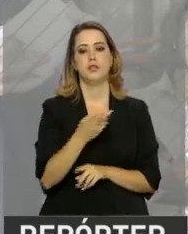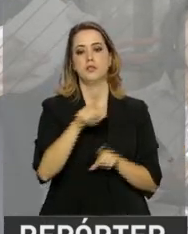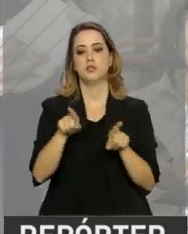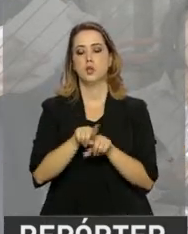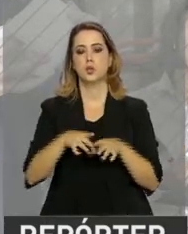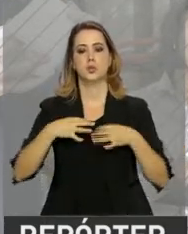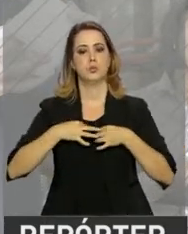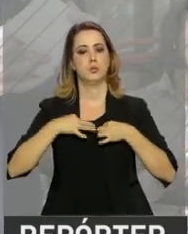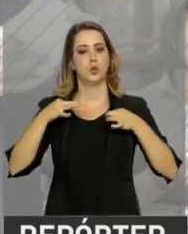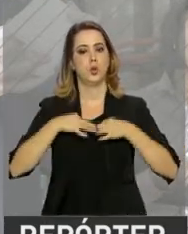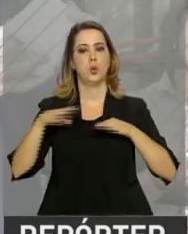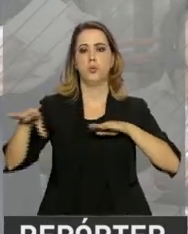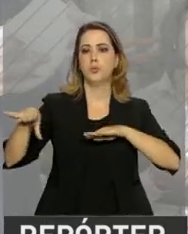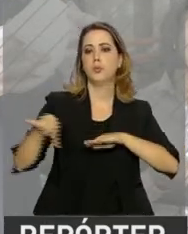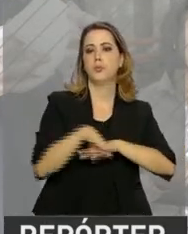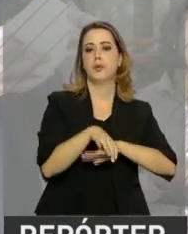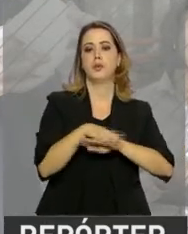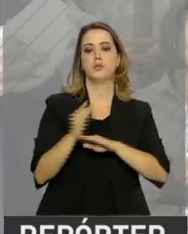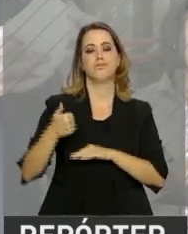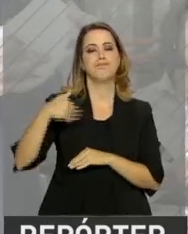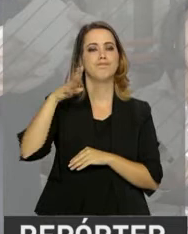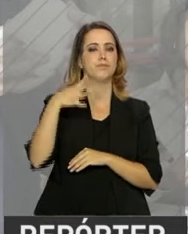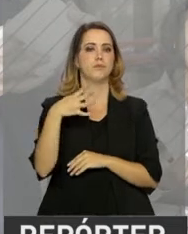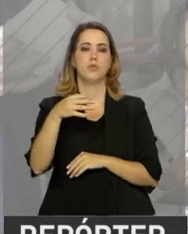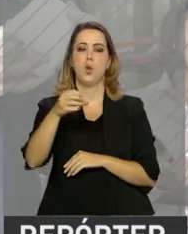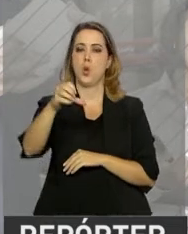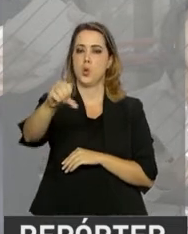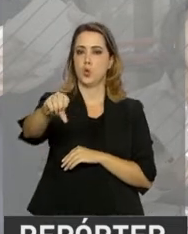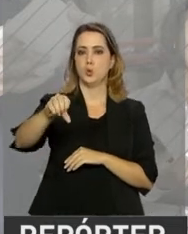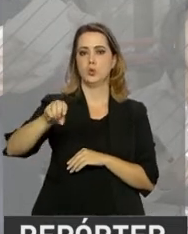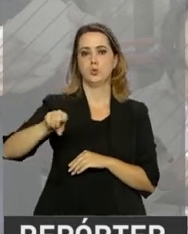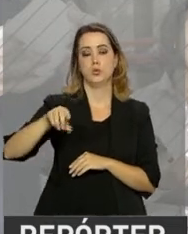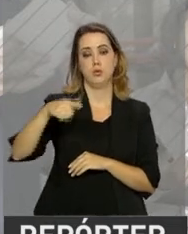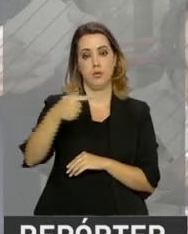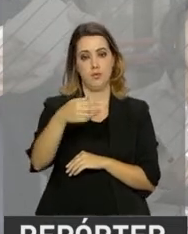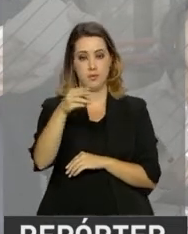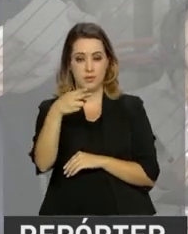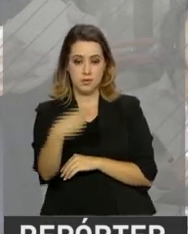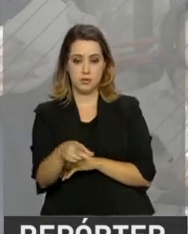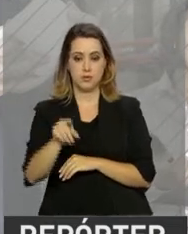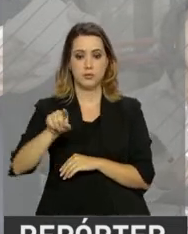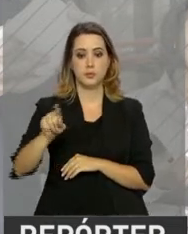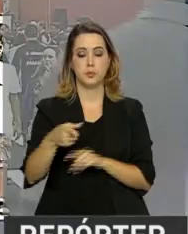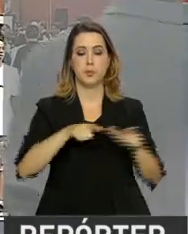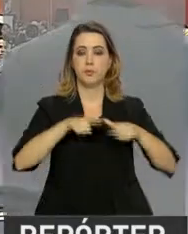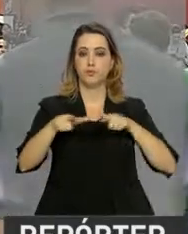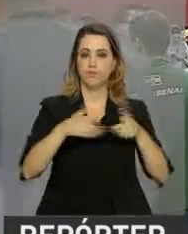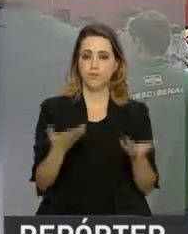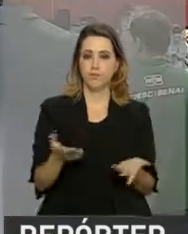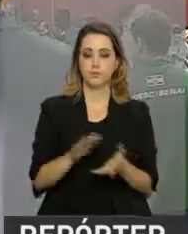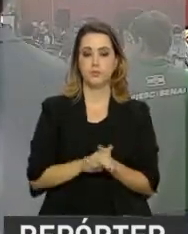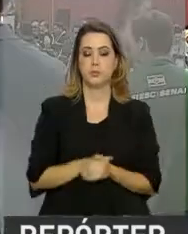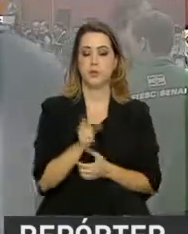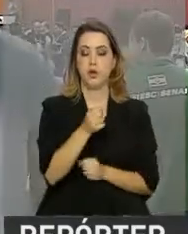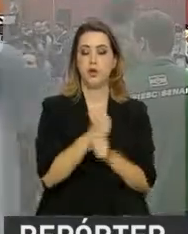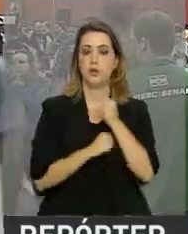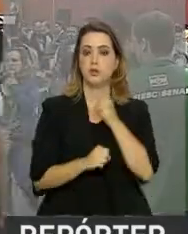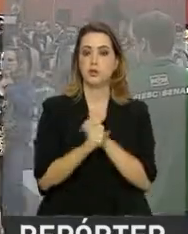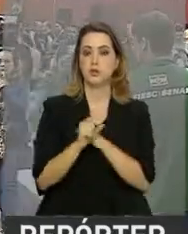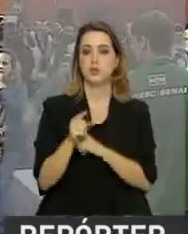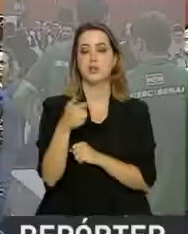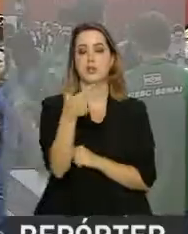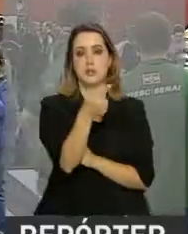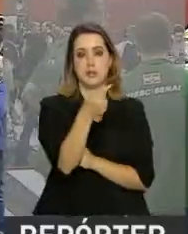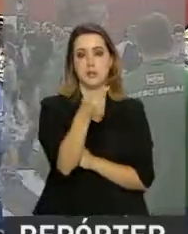vestuário e calçados que vai precisar de quase 1 milhão de trabalhadores até 2020 no ano passado sete de